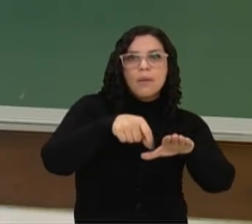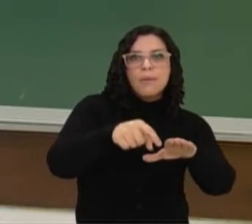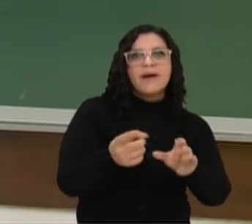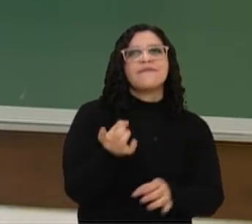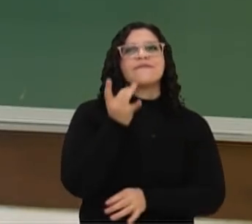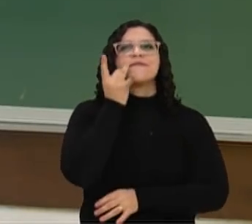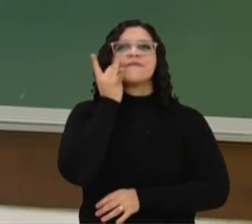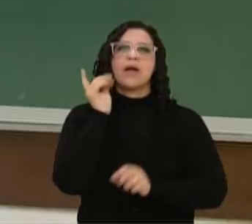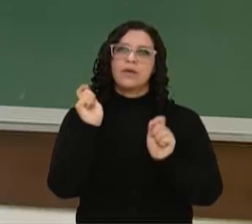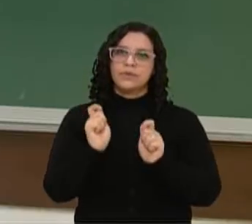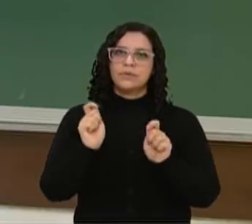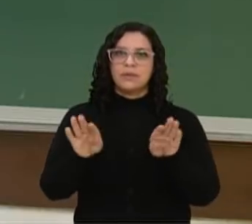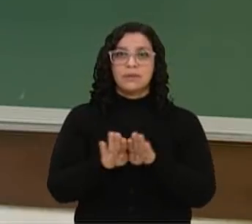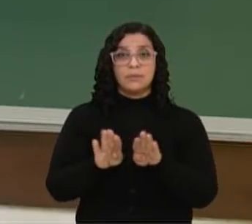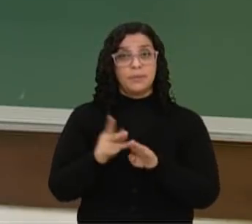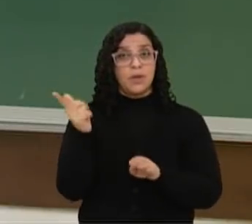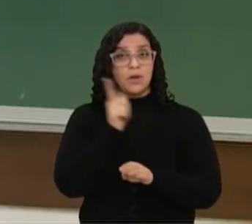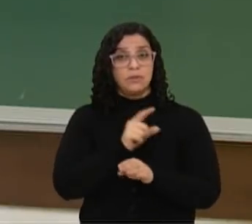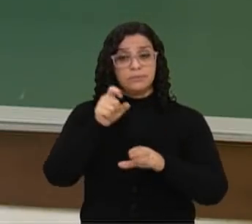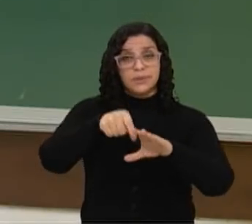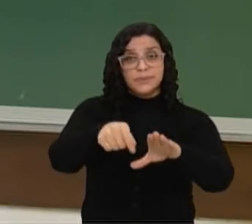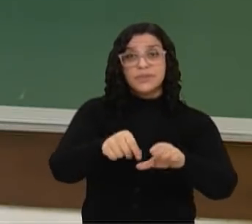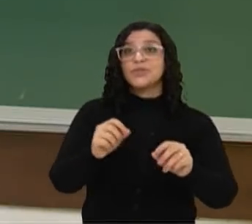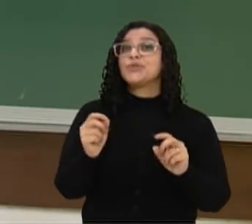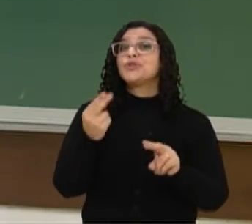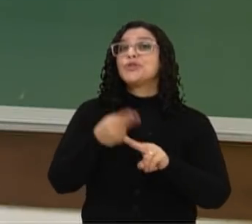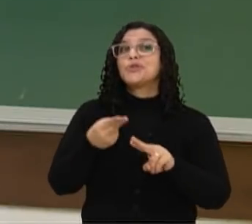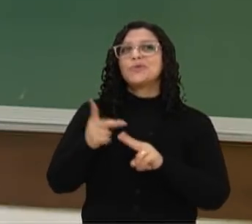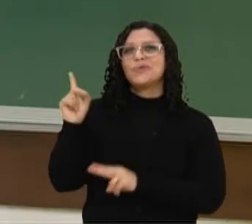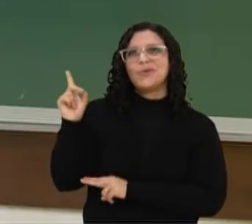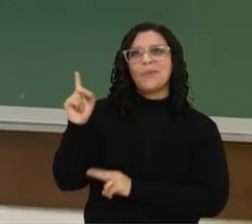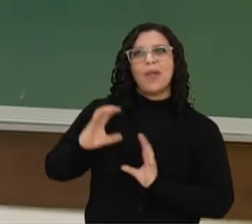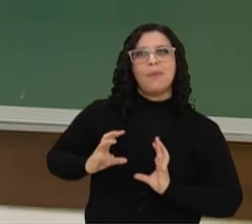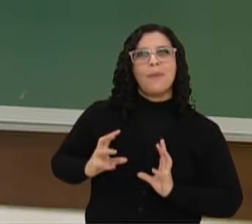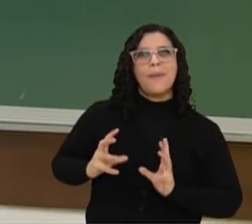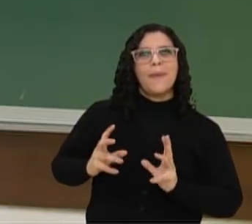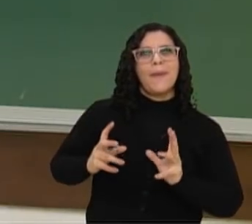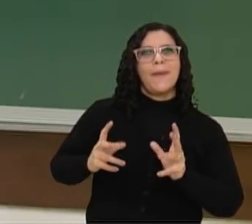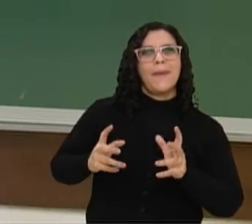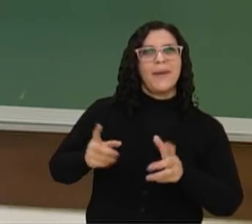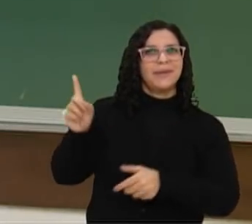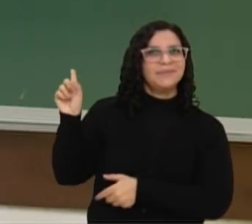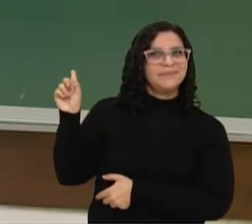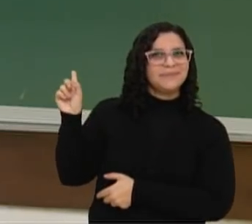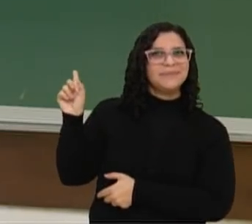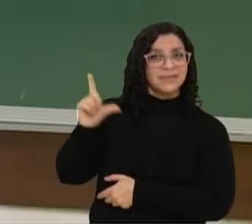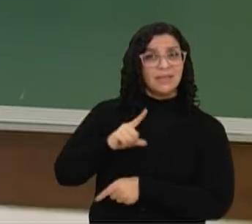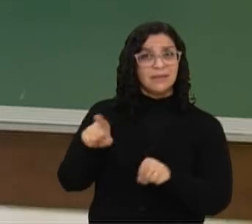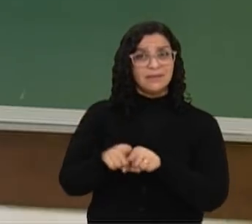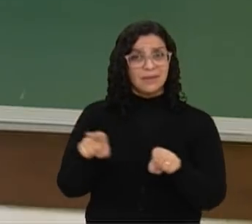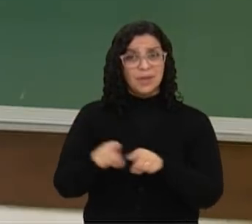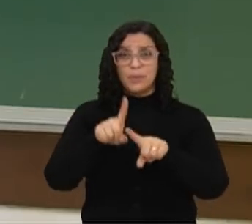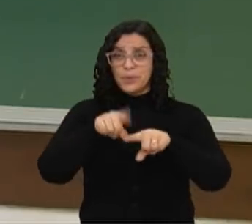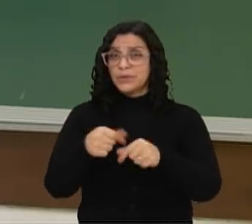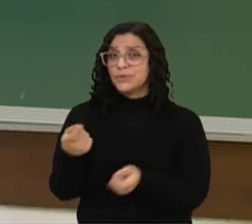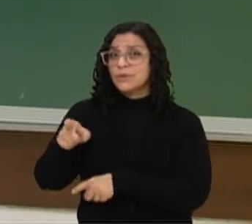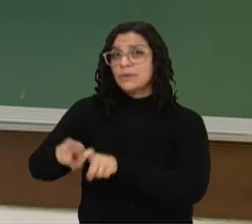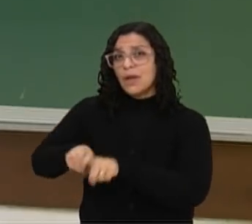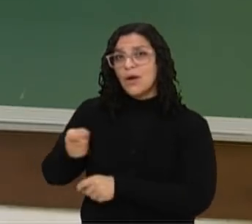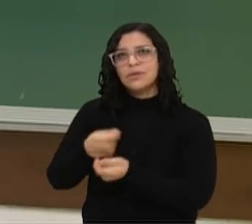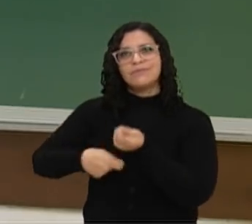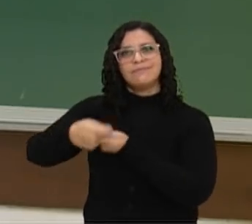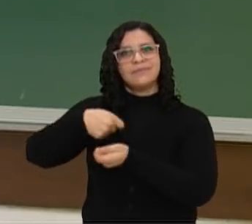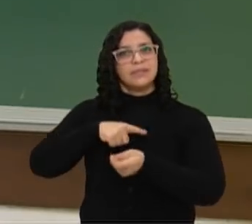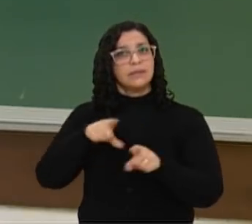o desenvolvimento da lavoura e o uso das máquinas também para esse desenvolvimento aqui do agronegócio. Então, bem